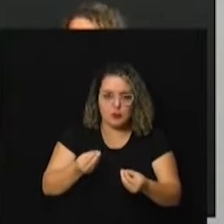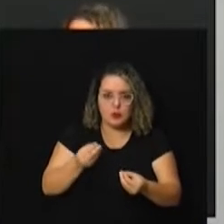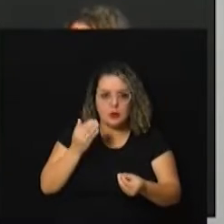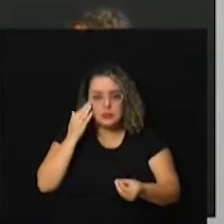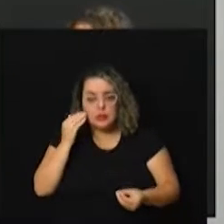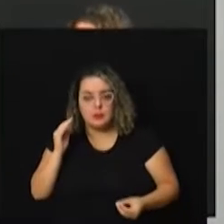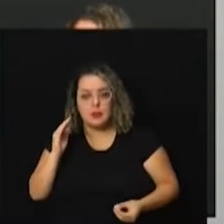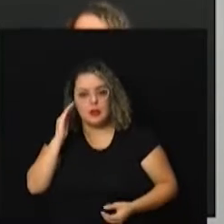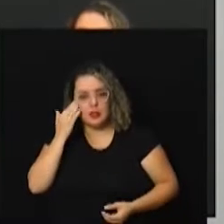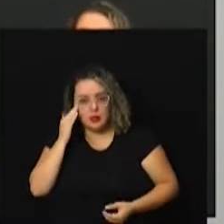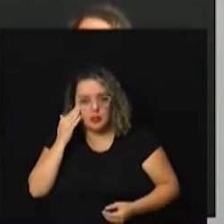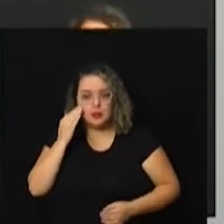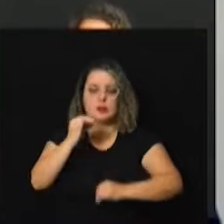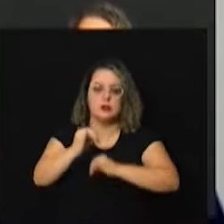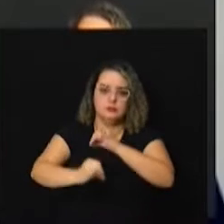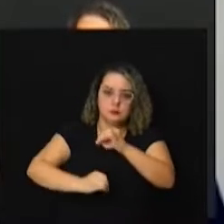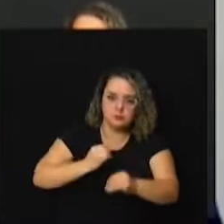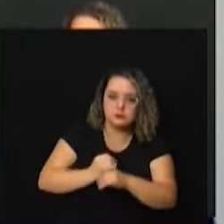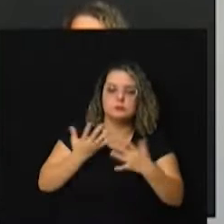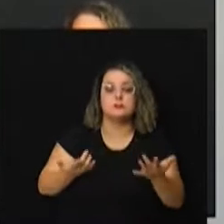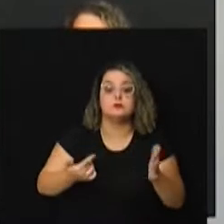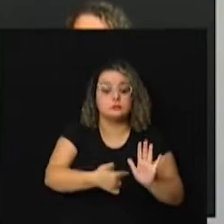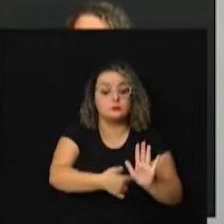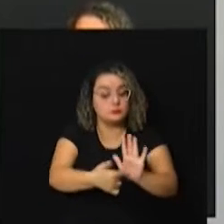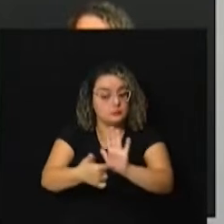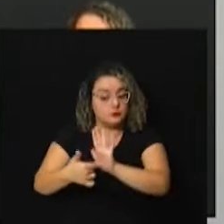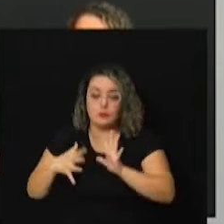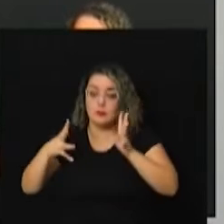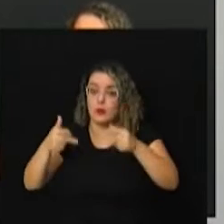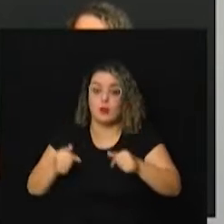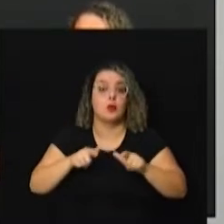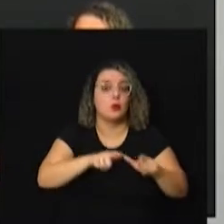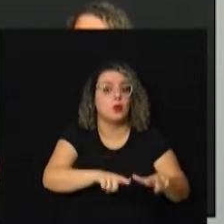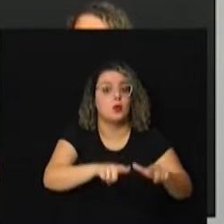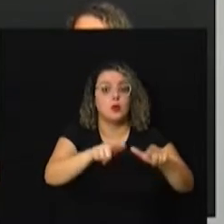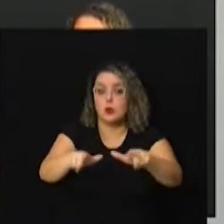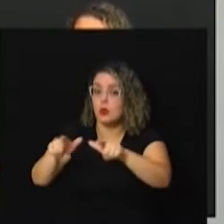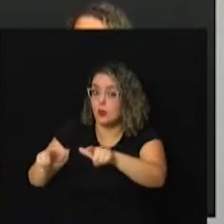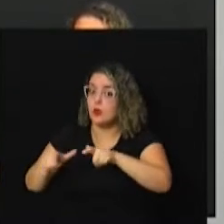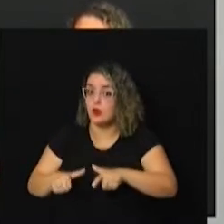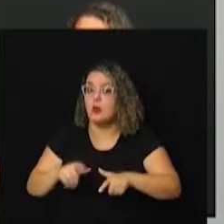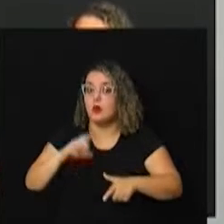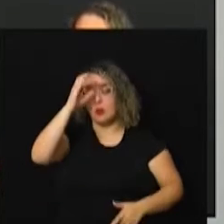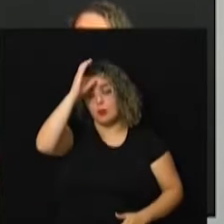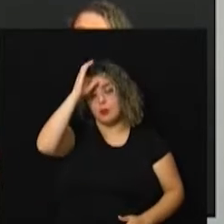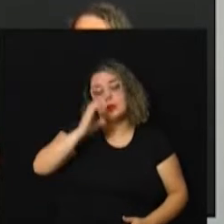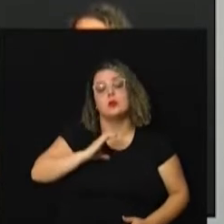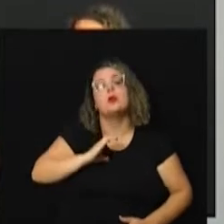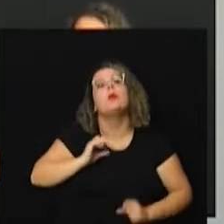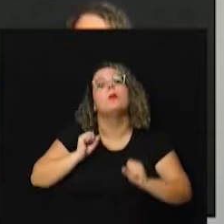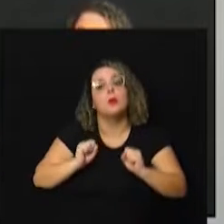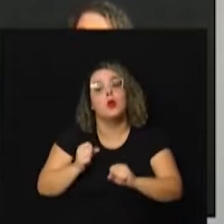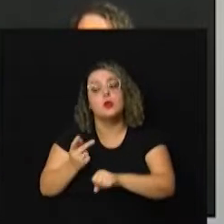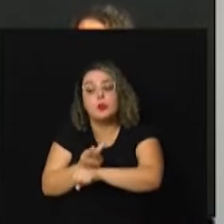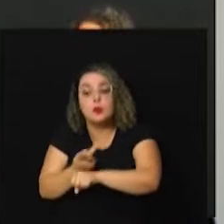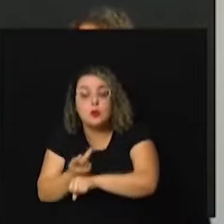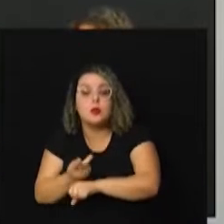a comunicação entre a prefeitura e a população é fundamental. Por isso, através dos canais